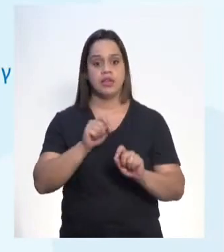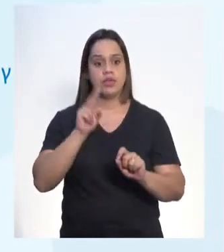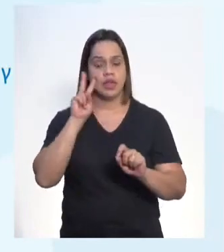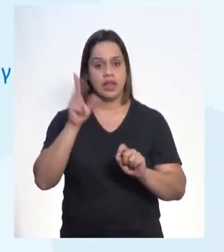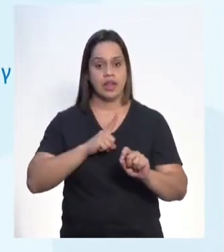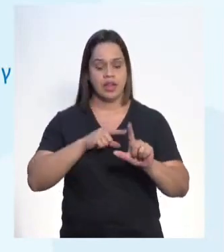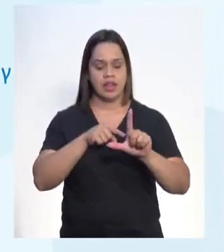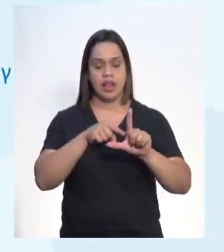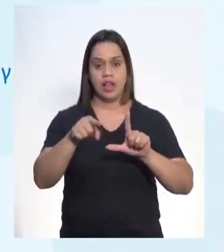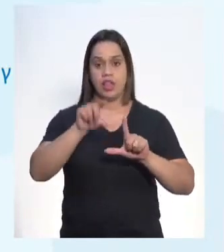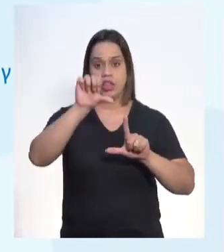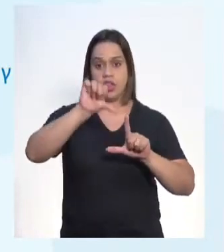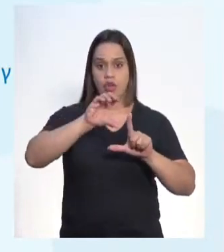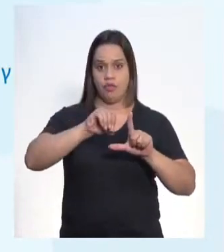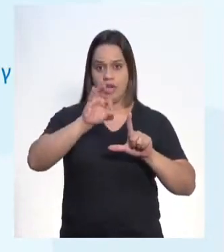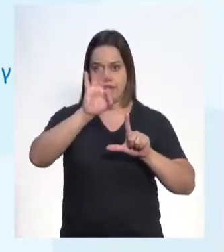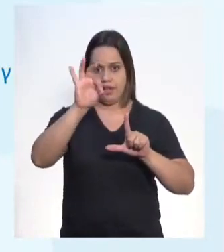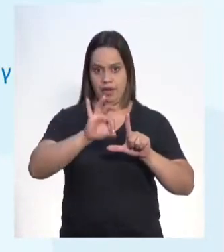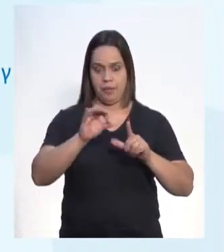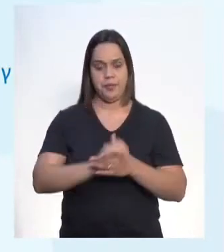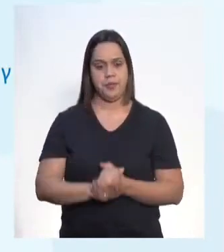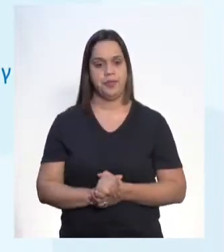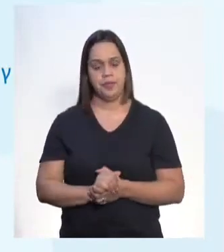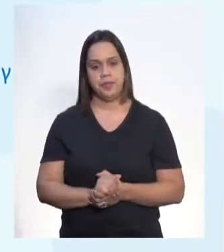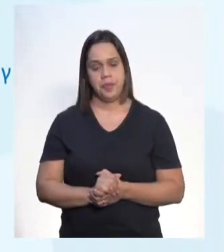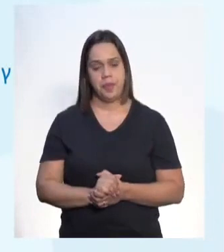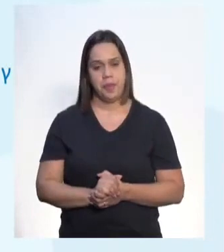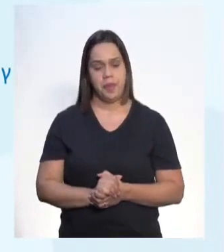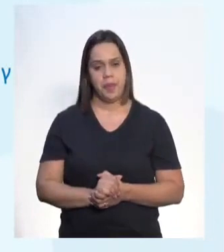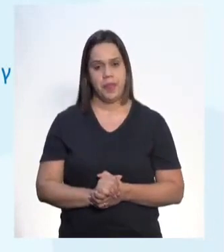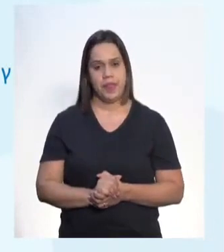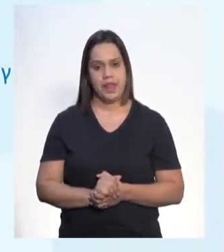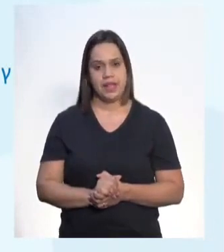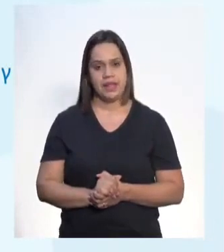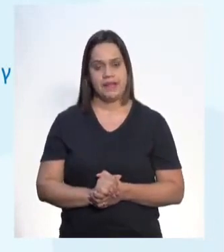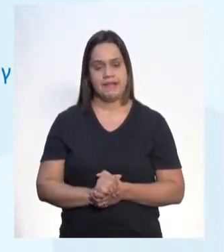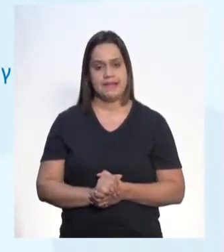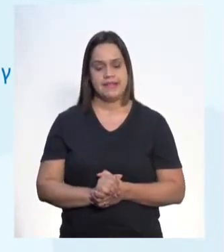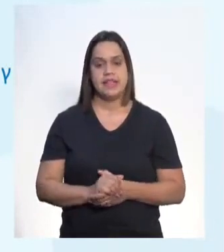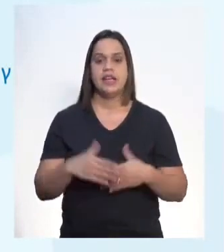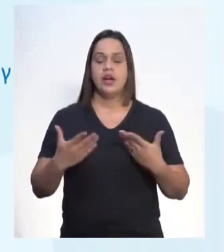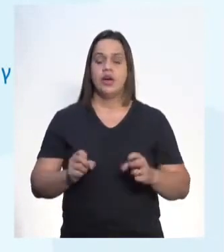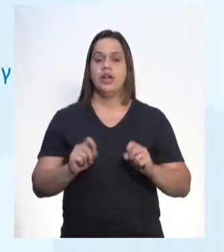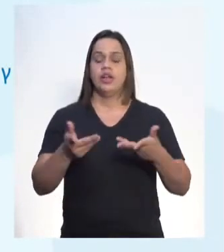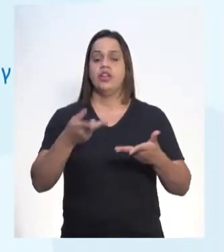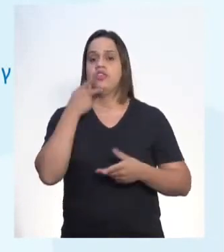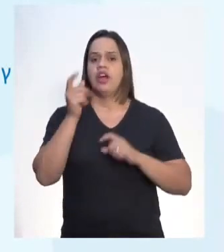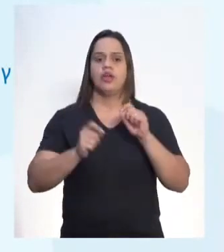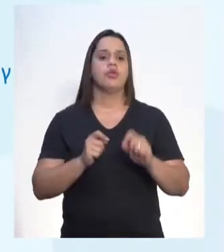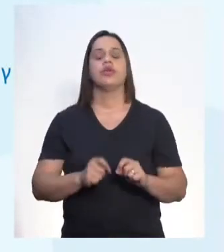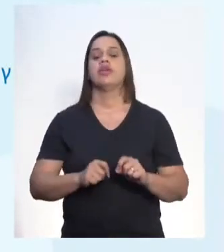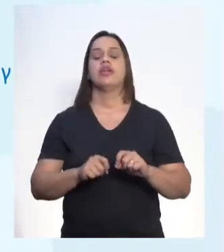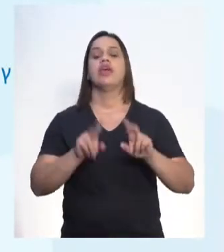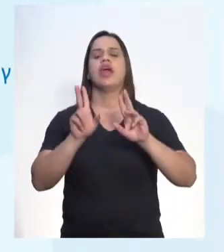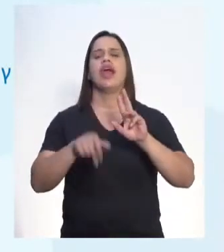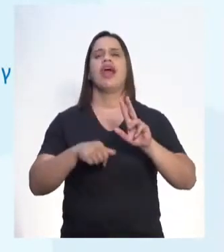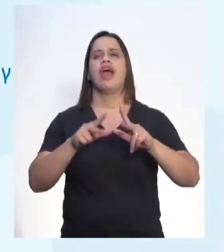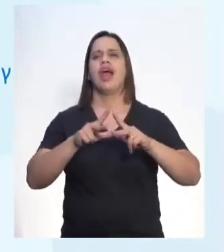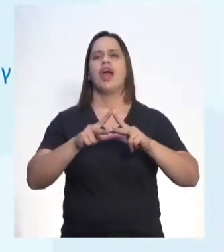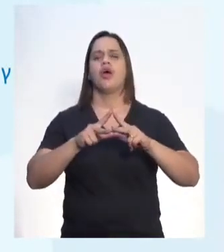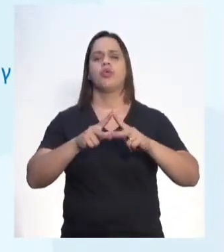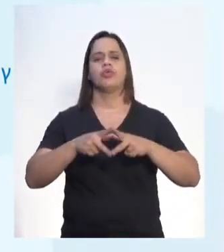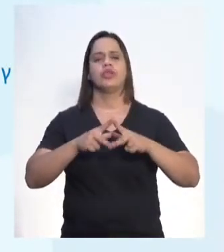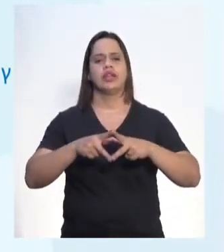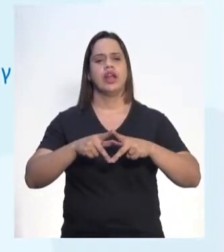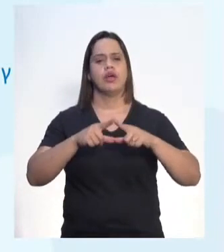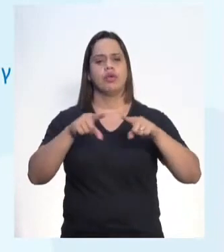tem 90 graus. Muito bem, então, quando a gente fala em um triângulo retângulo, nós podemos